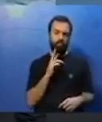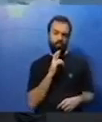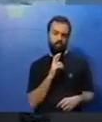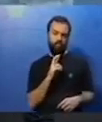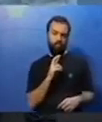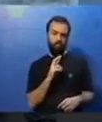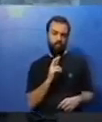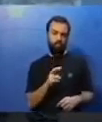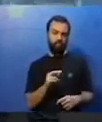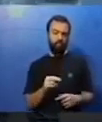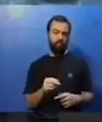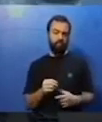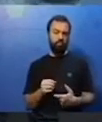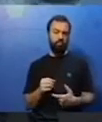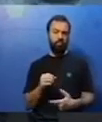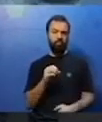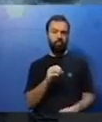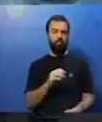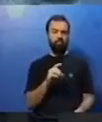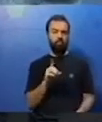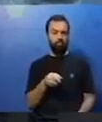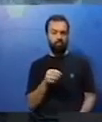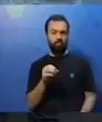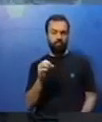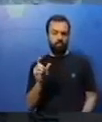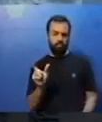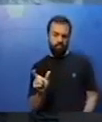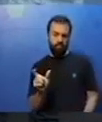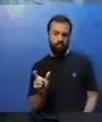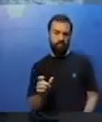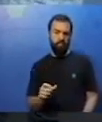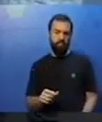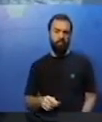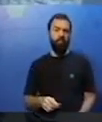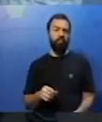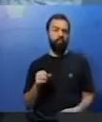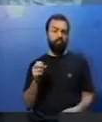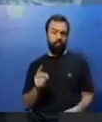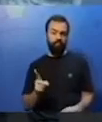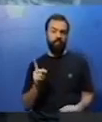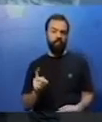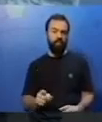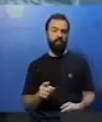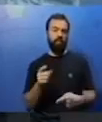decimal. De cima dividido pelo de baixo.